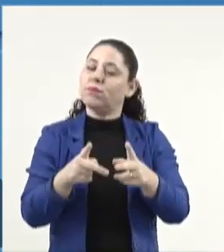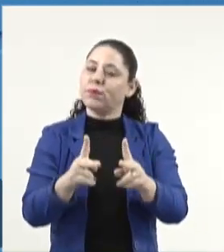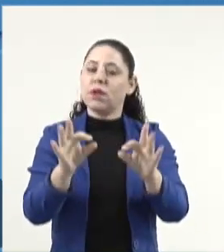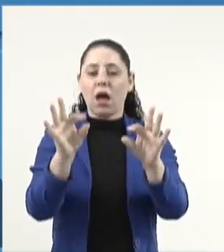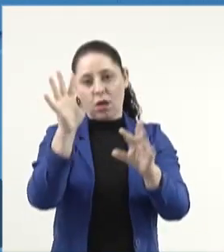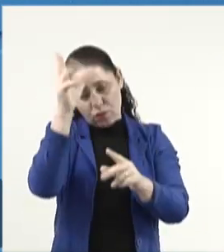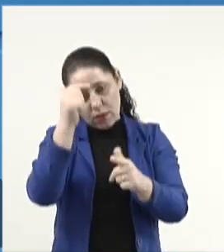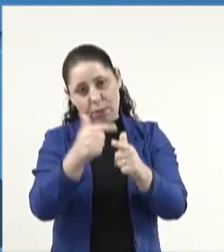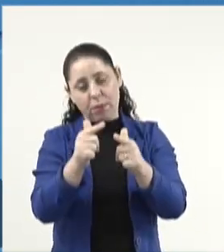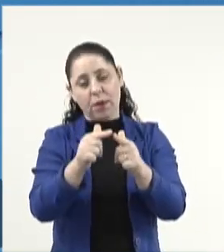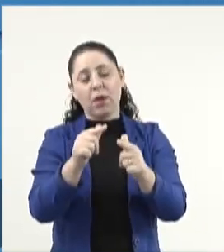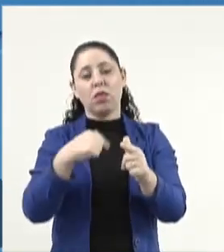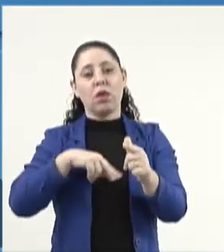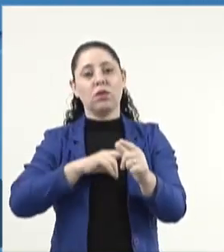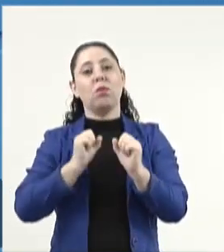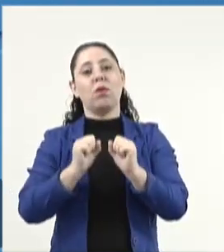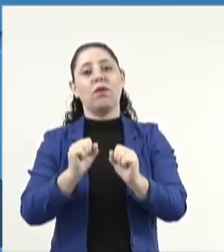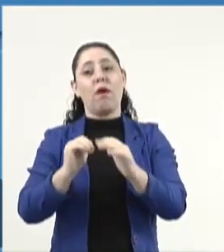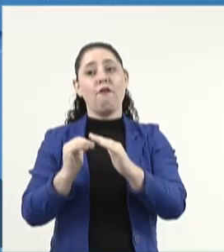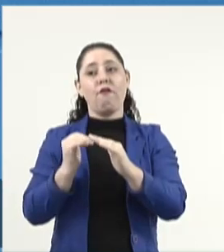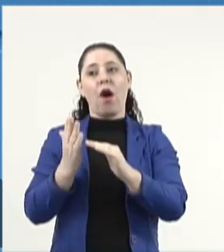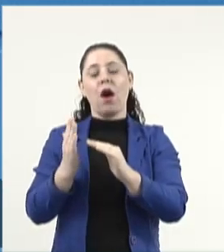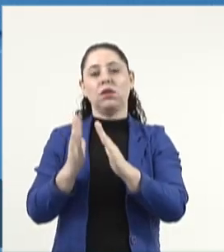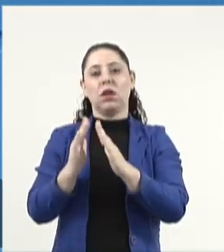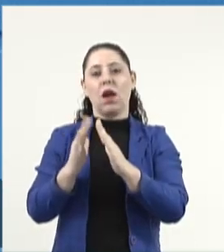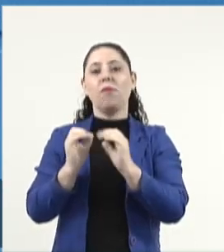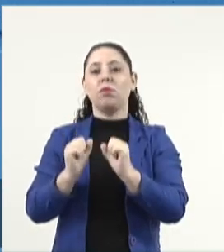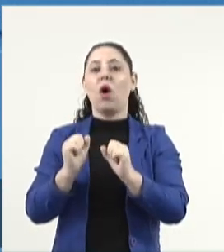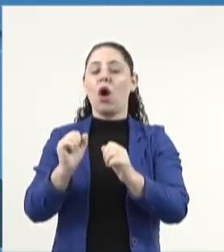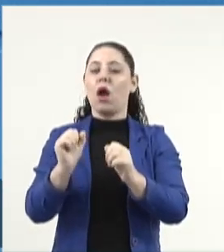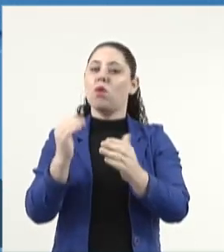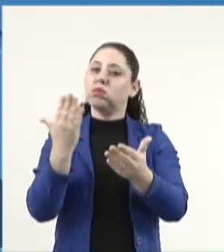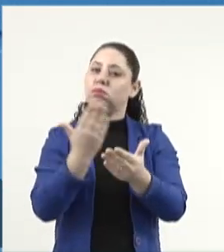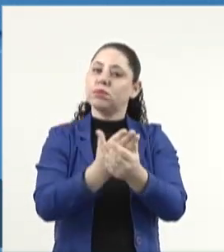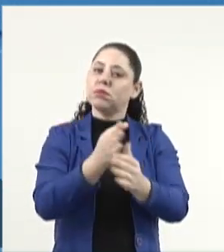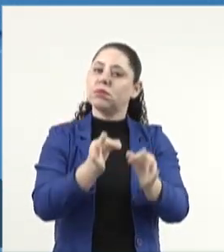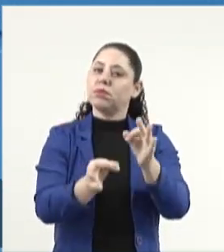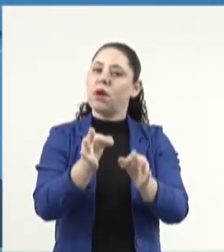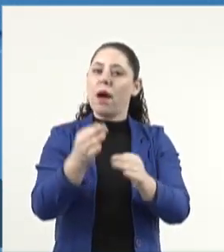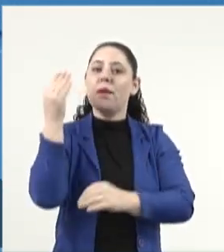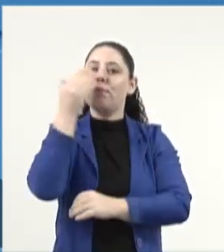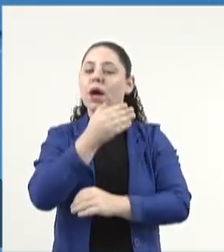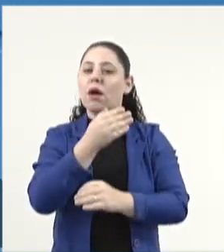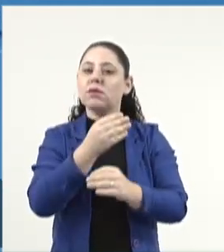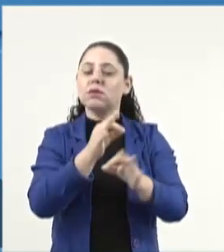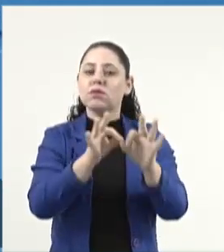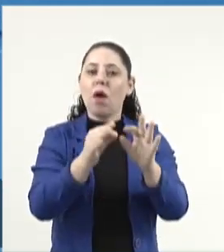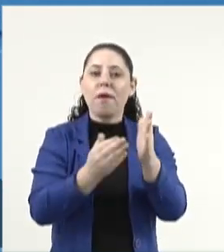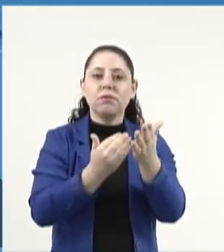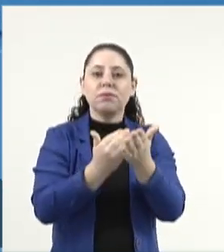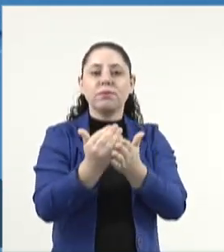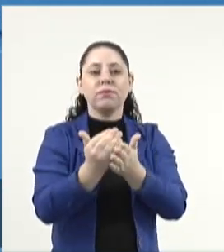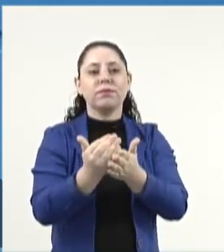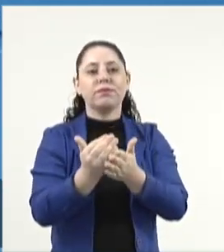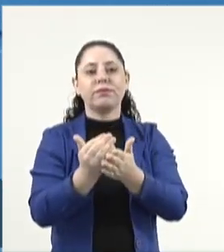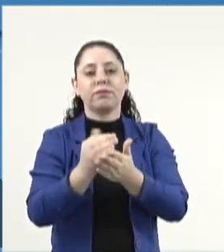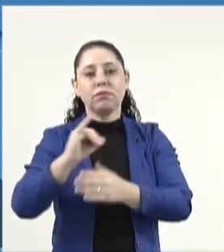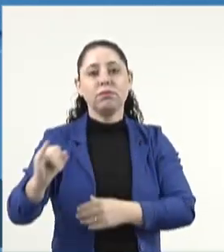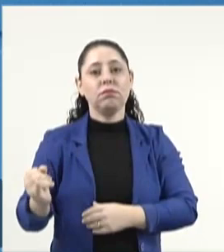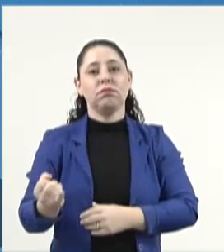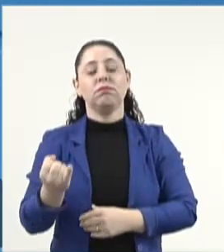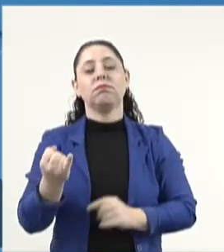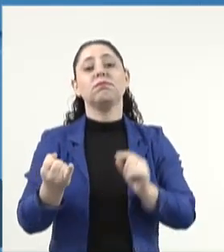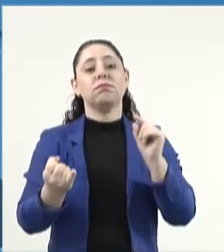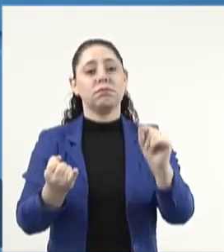que nós possamos fazer, fora da casa, uma ação judicial de produção de provas antecipadas,